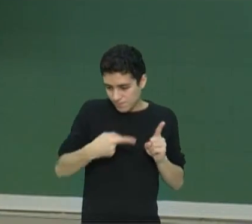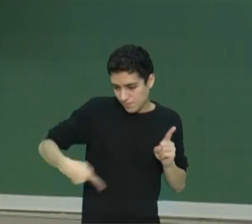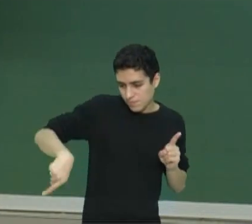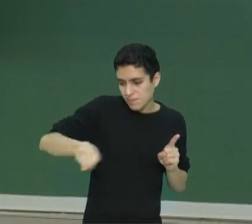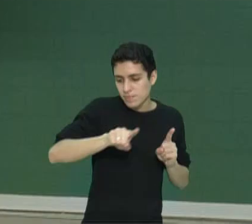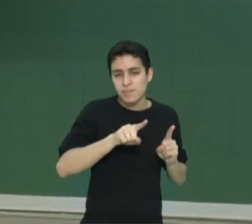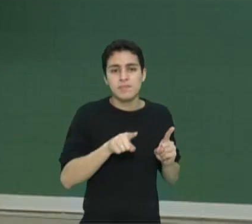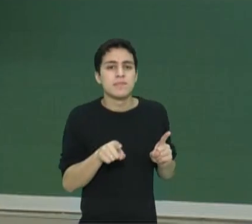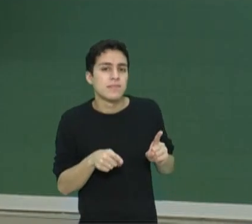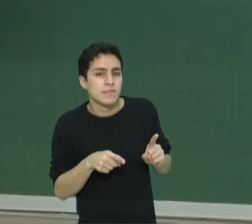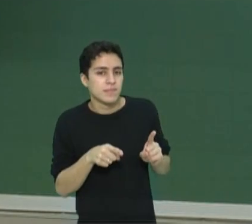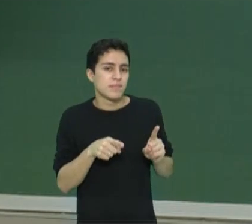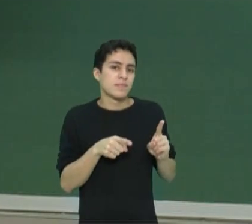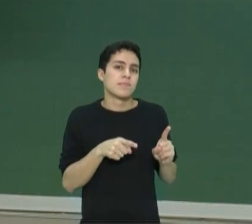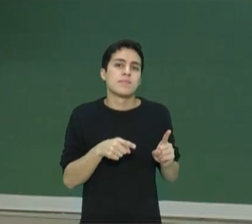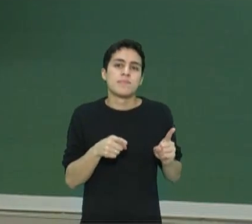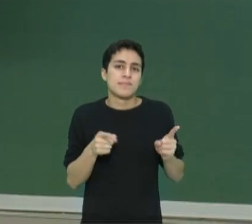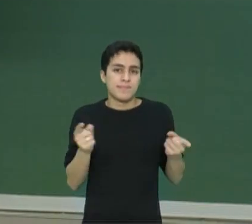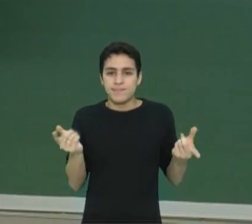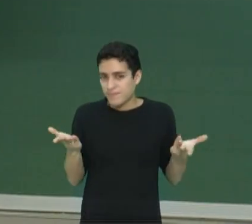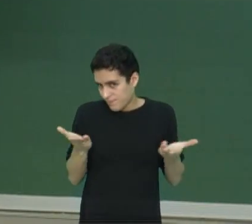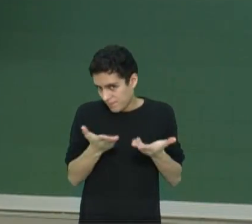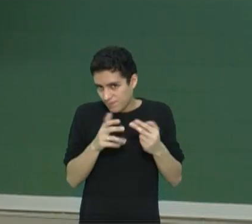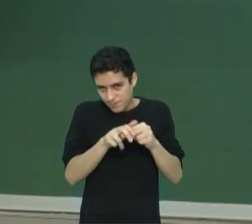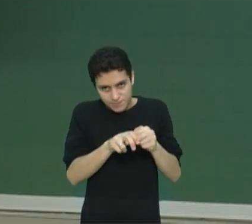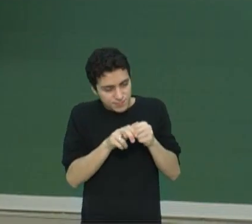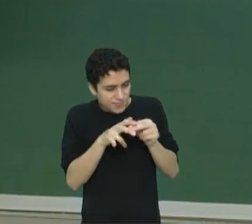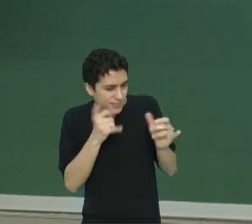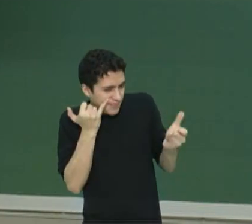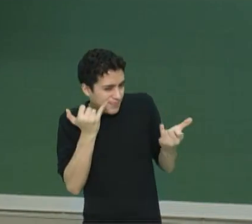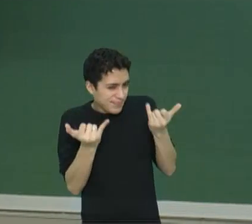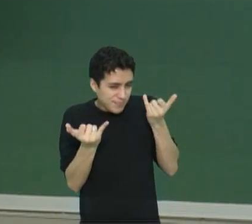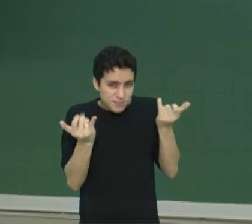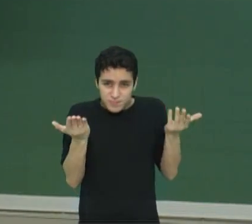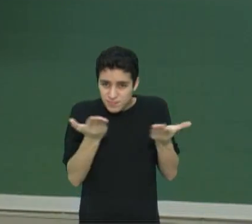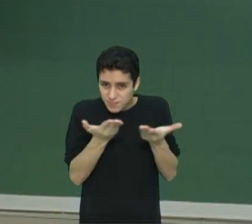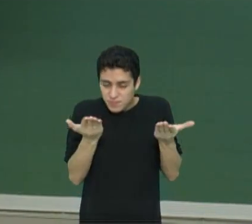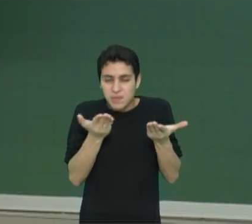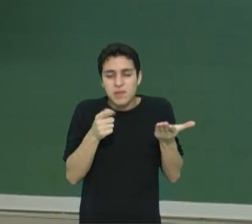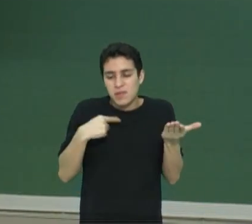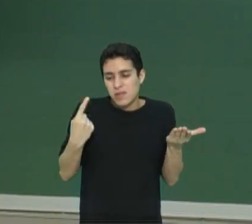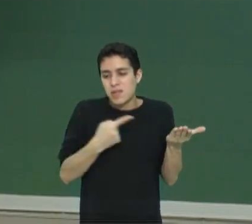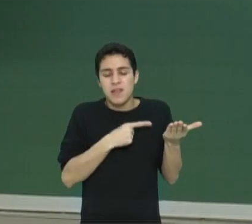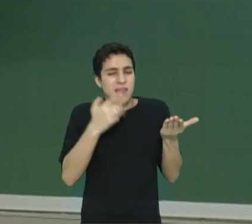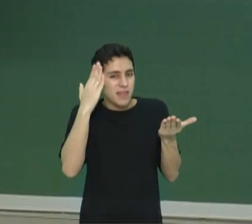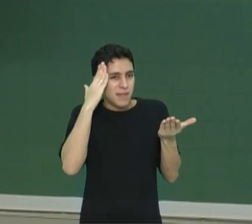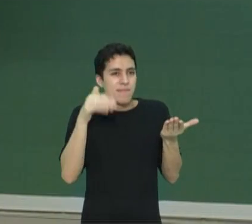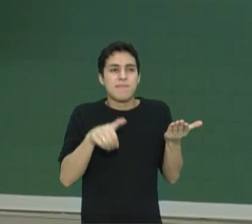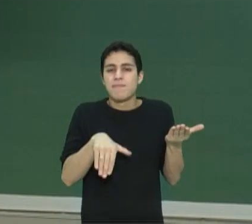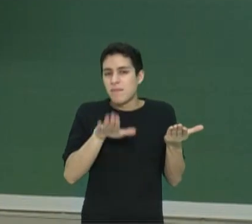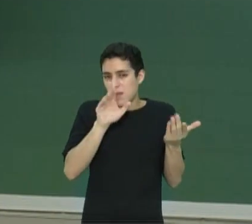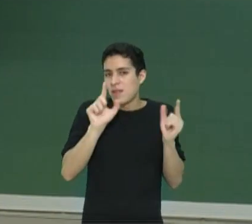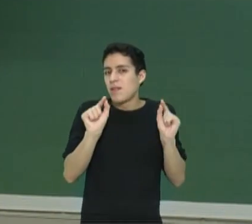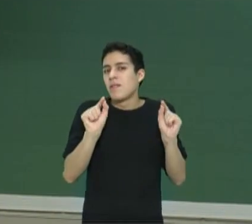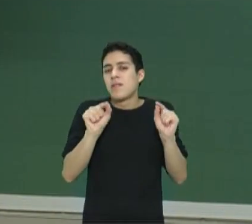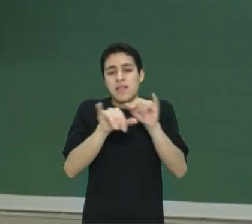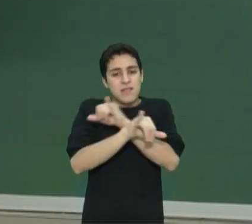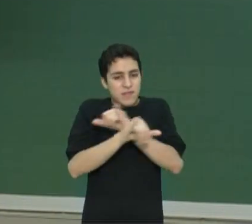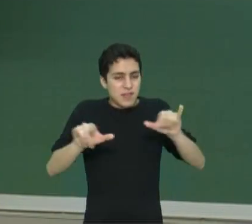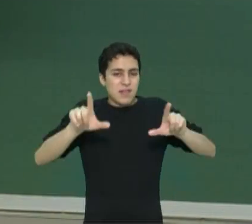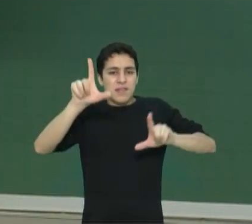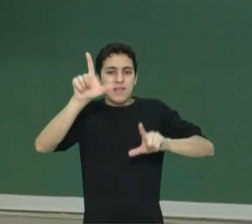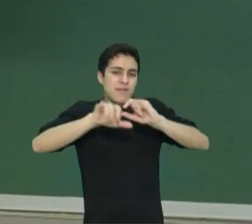é hoje com a informação a gente tem muita informação a gente fica sabendo mais isso na mídia